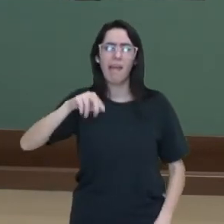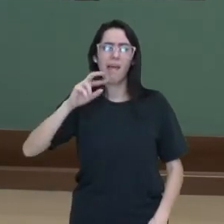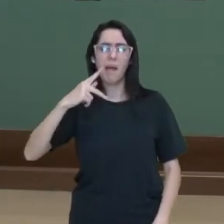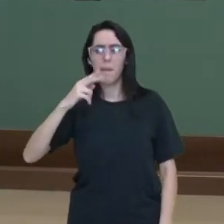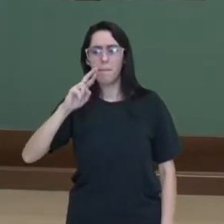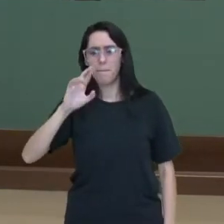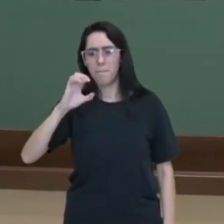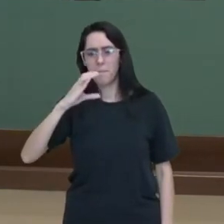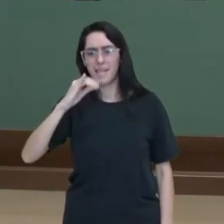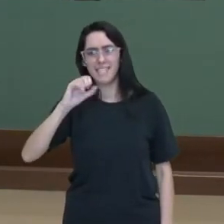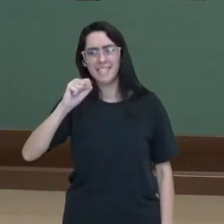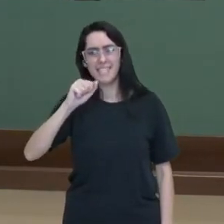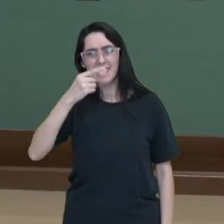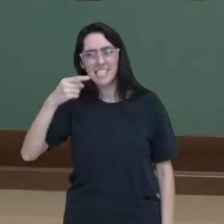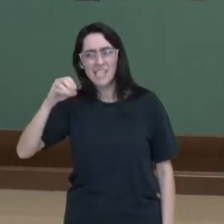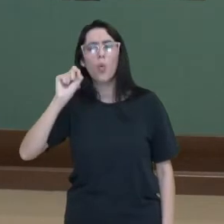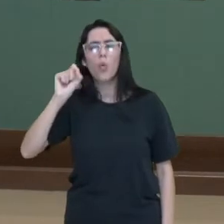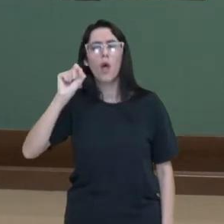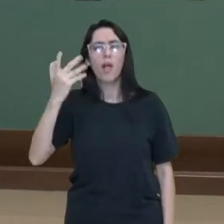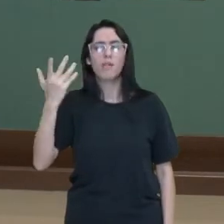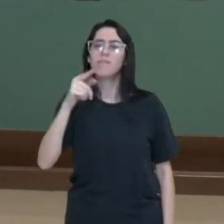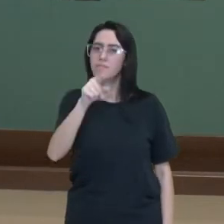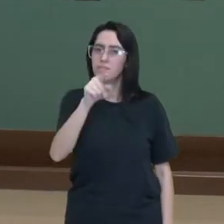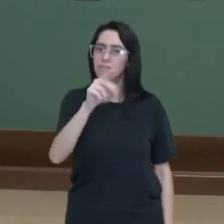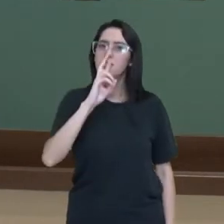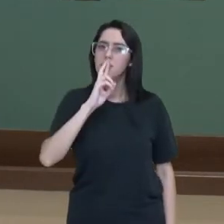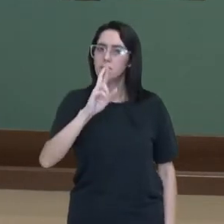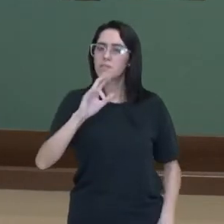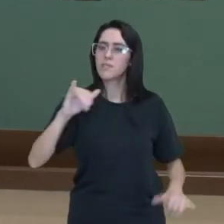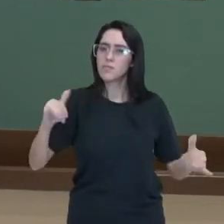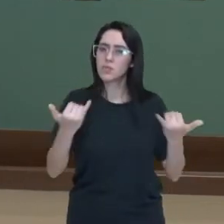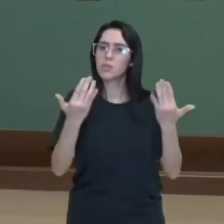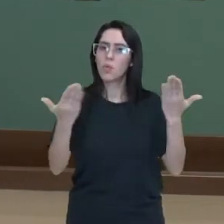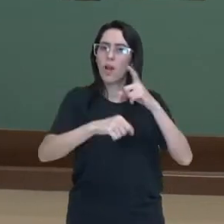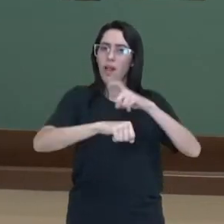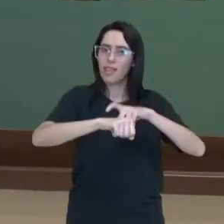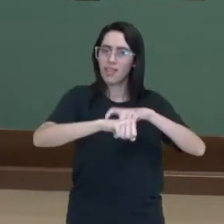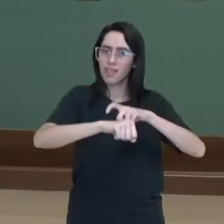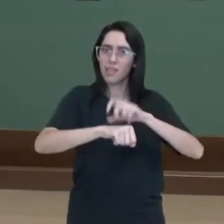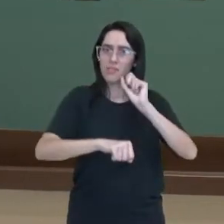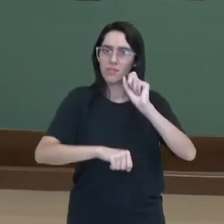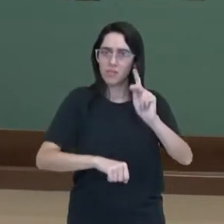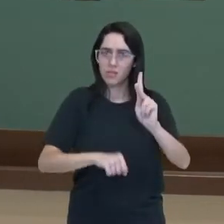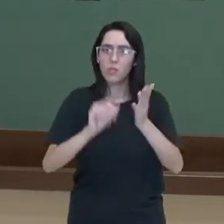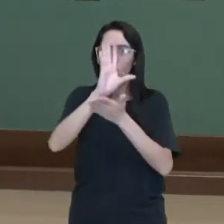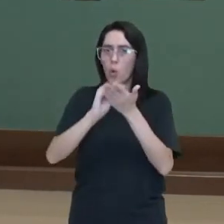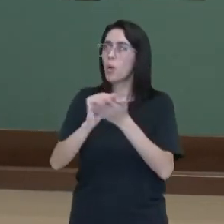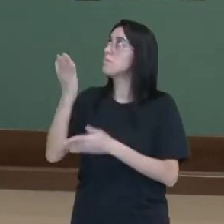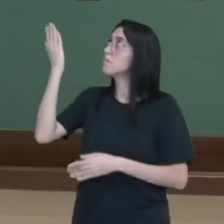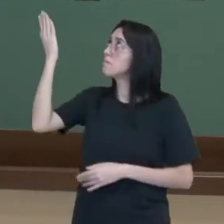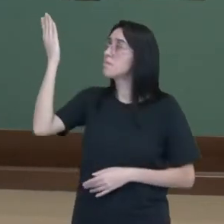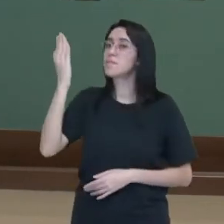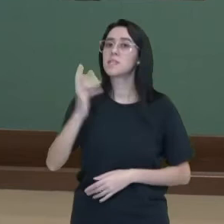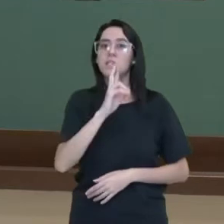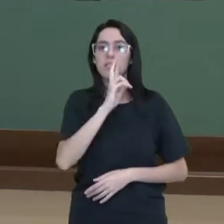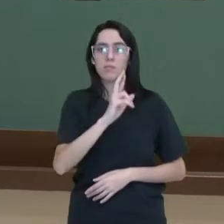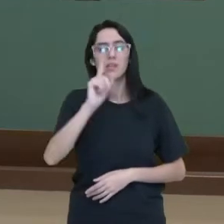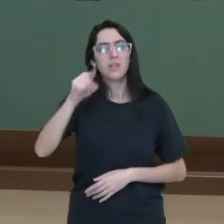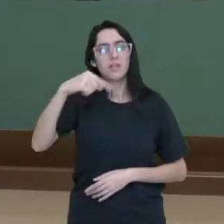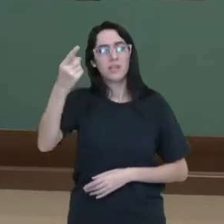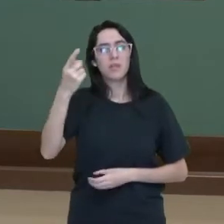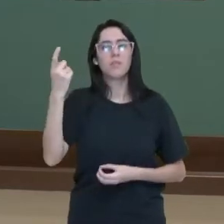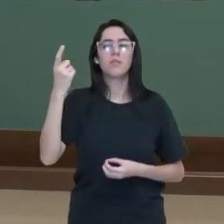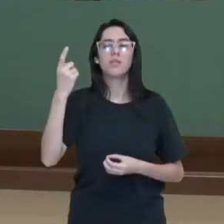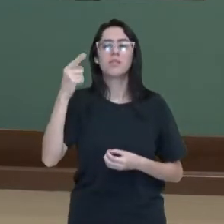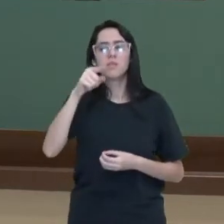esporte de invasão? Ok? Então, tempinho agora para vocês copiarem aqui a atividade e já